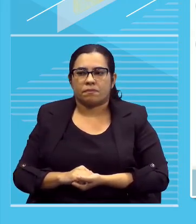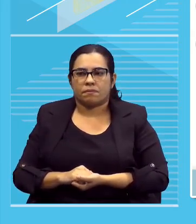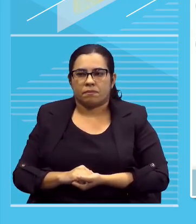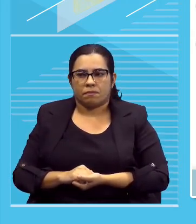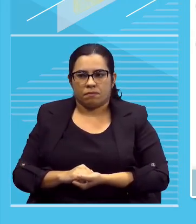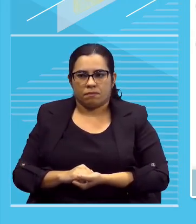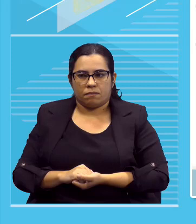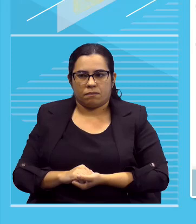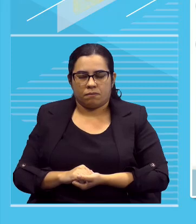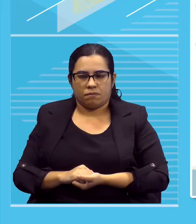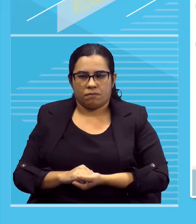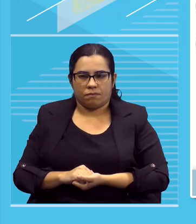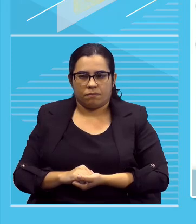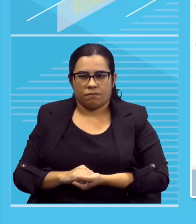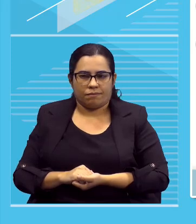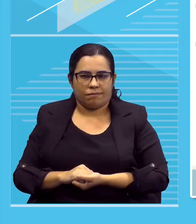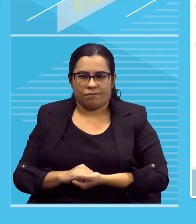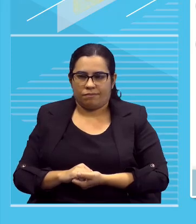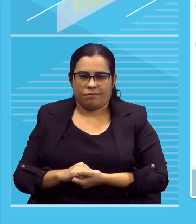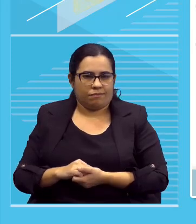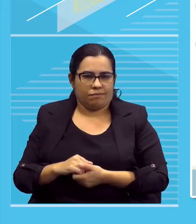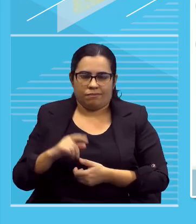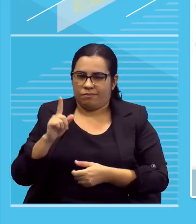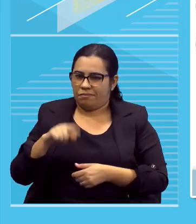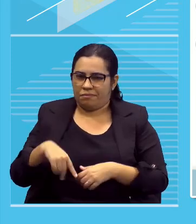para produtos químicos